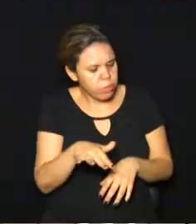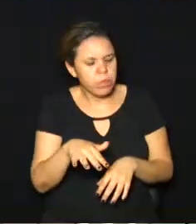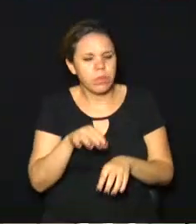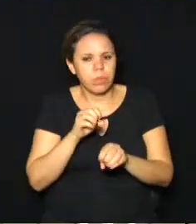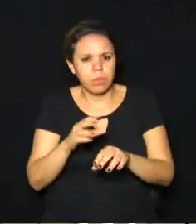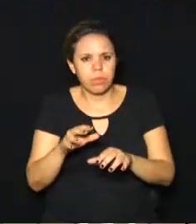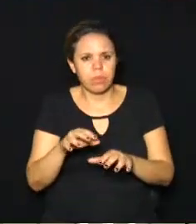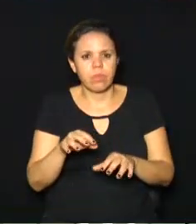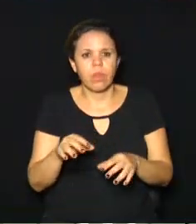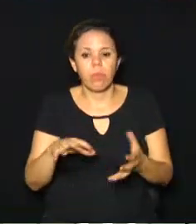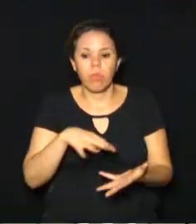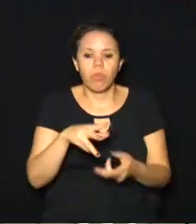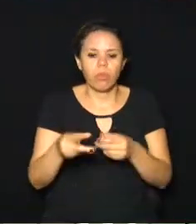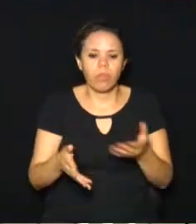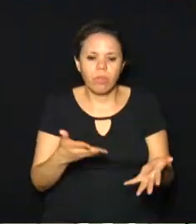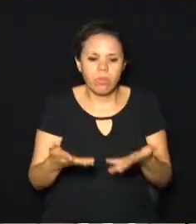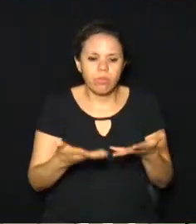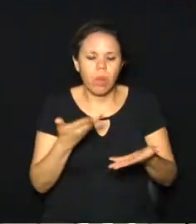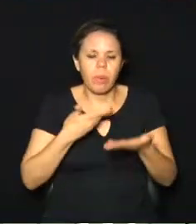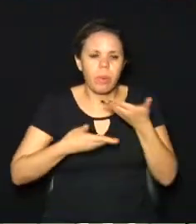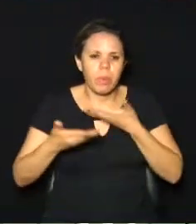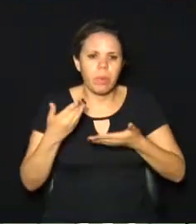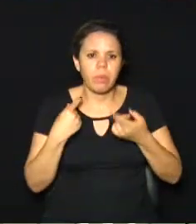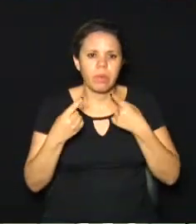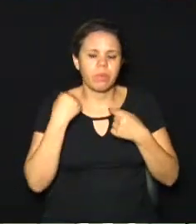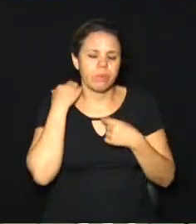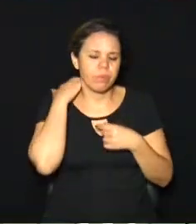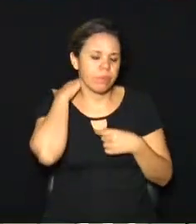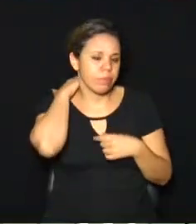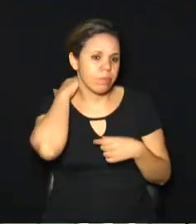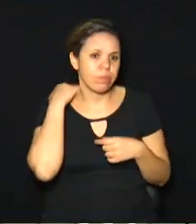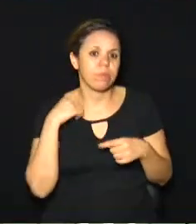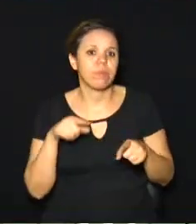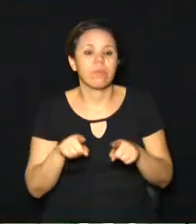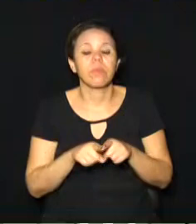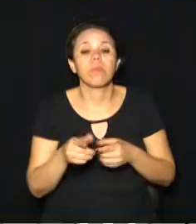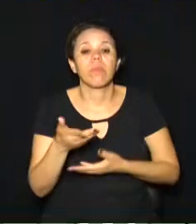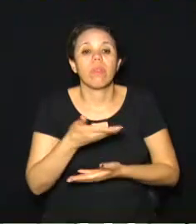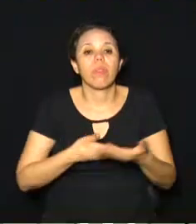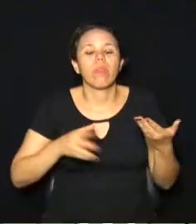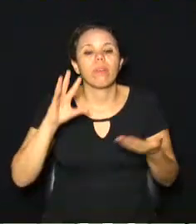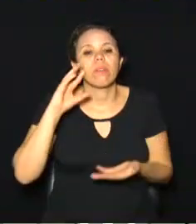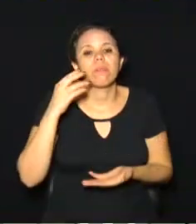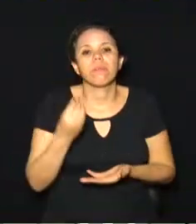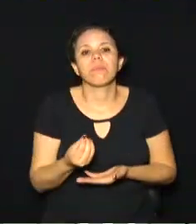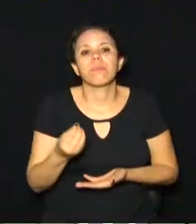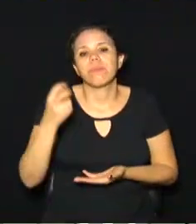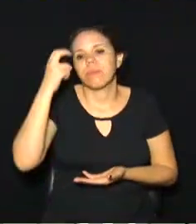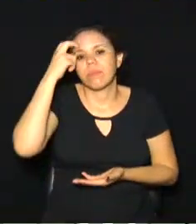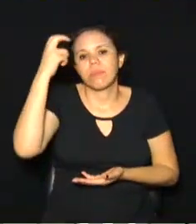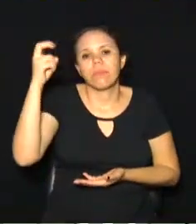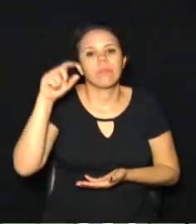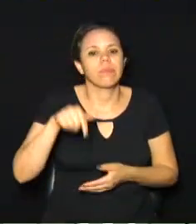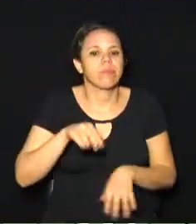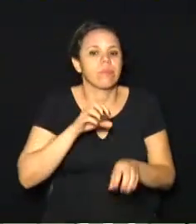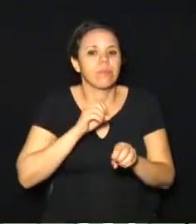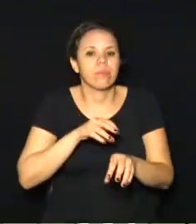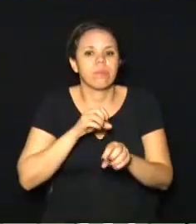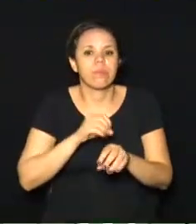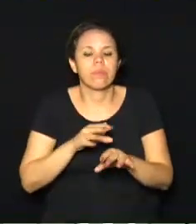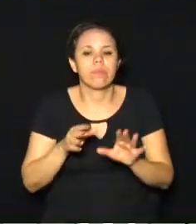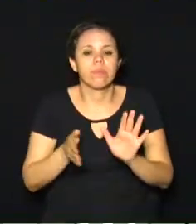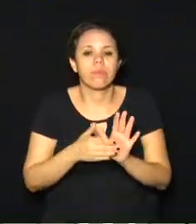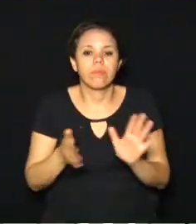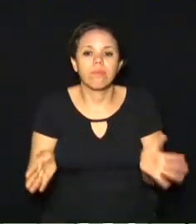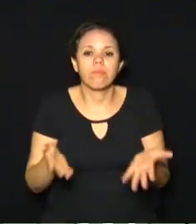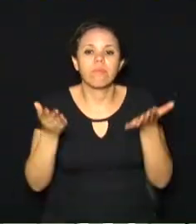para o mundo, de ter diálogo permanente a partir também dessa troca de conhecimento, de sabedoria que a educação proporciona.